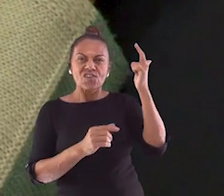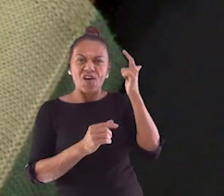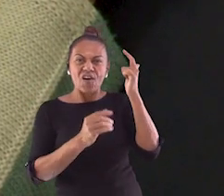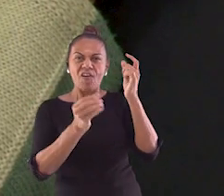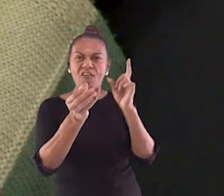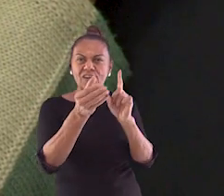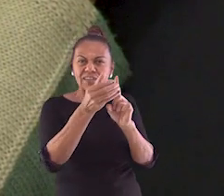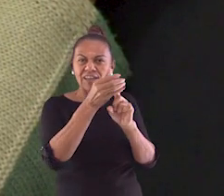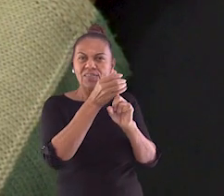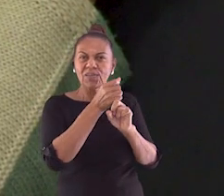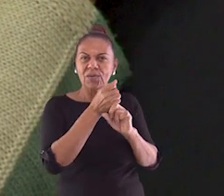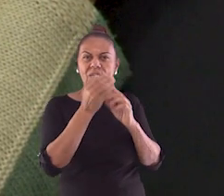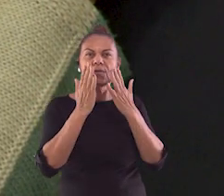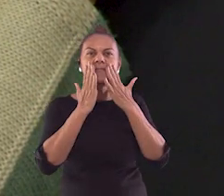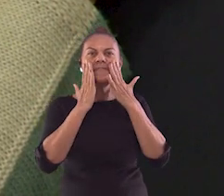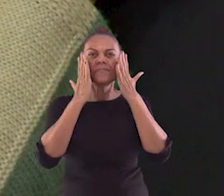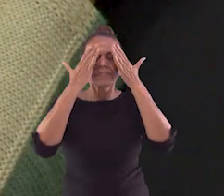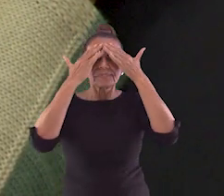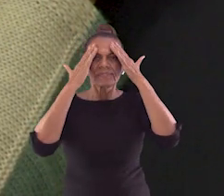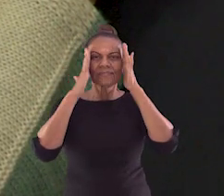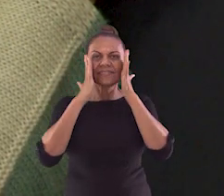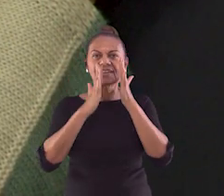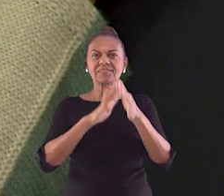do protetor solar,